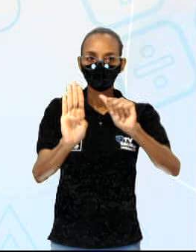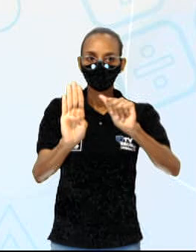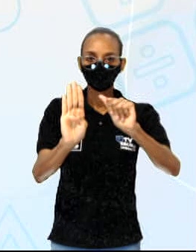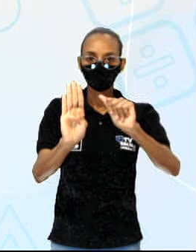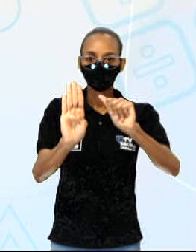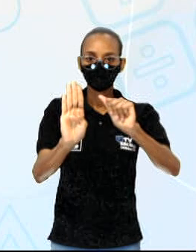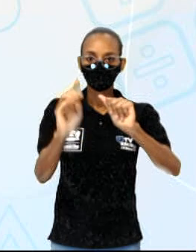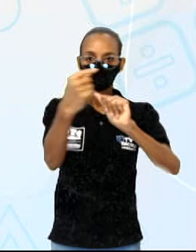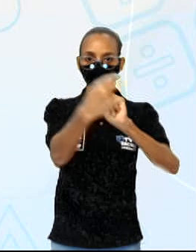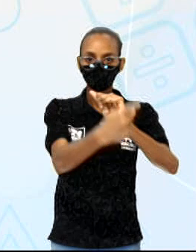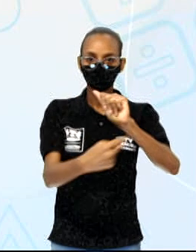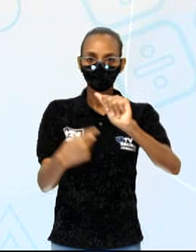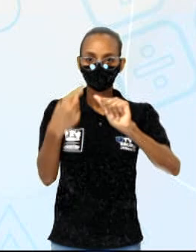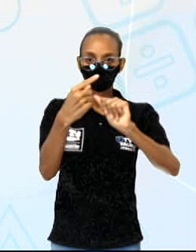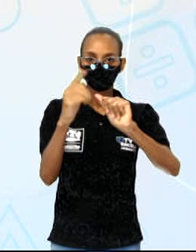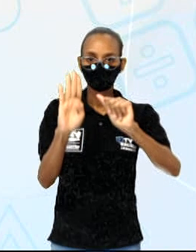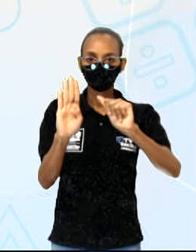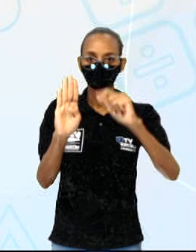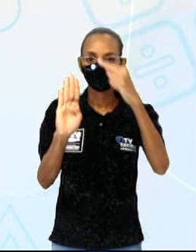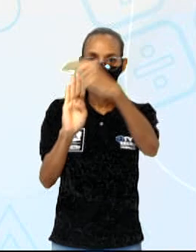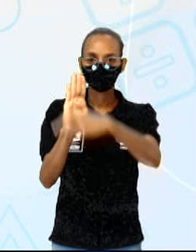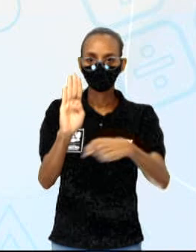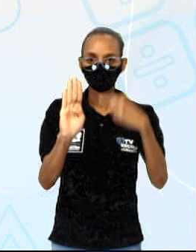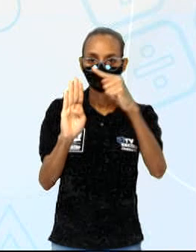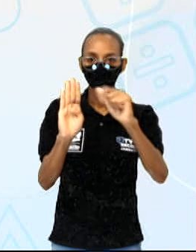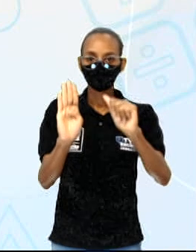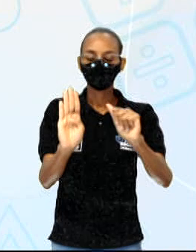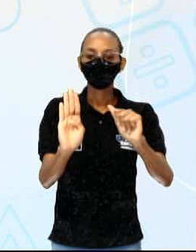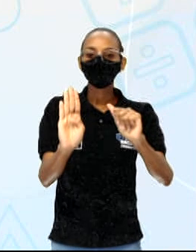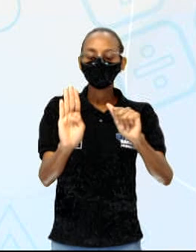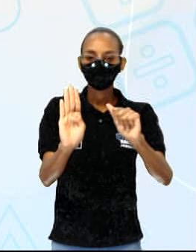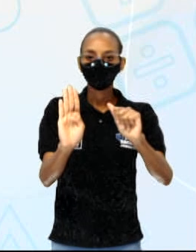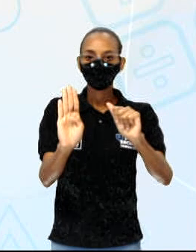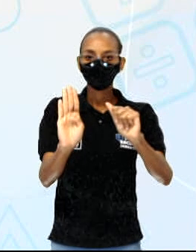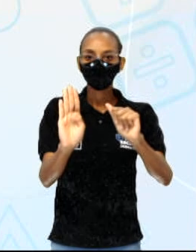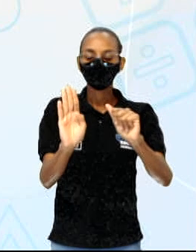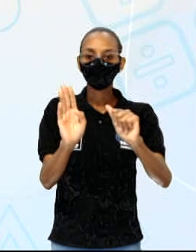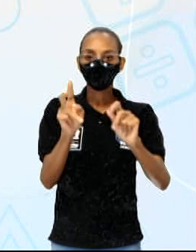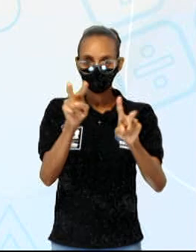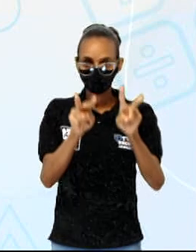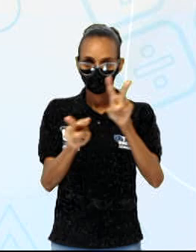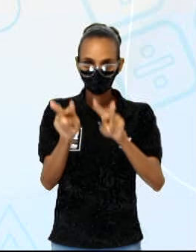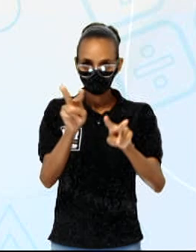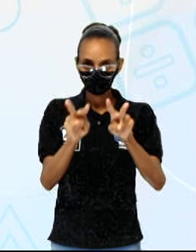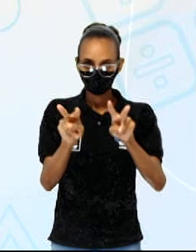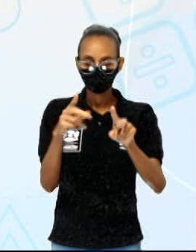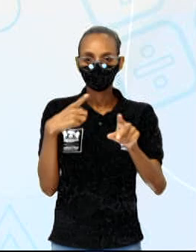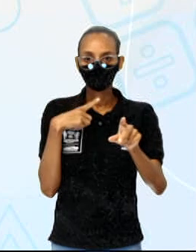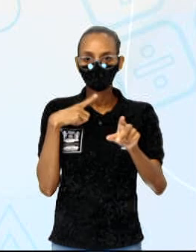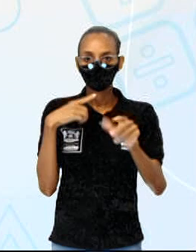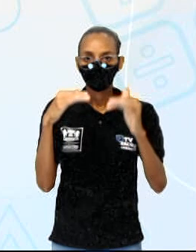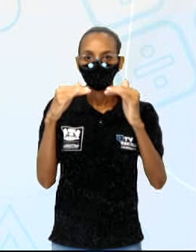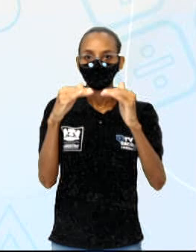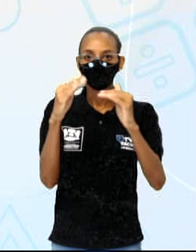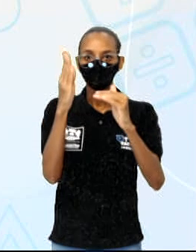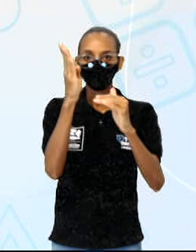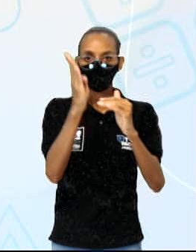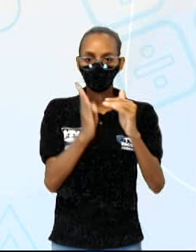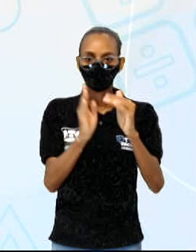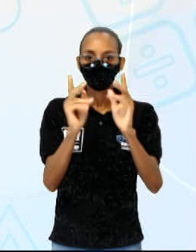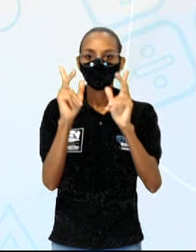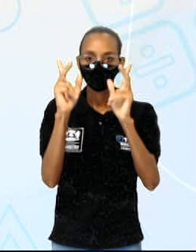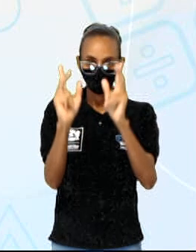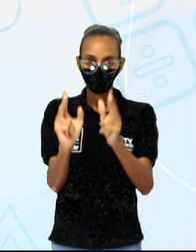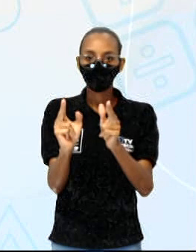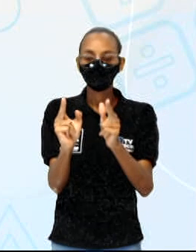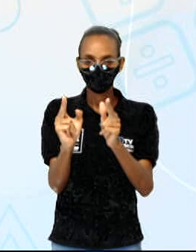esses dois. E B. Vejam que eles estão no mesmo lado, por isso que recebe